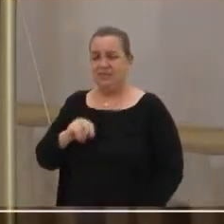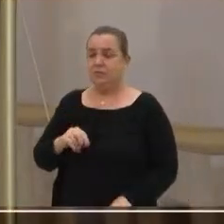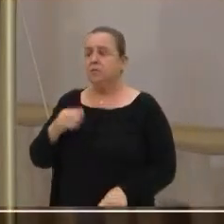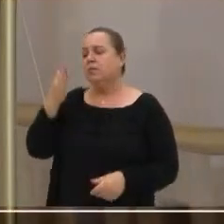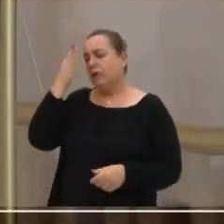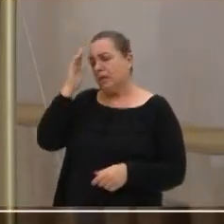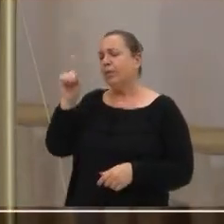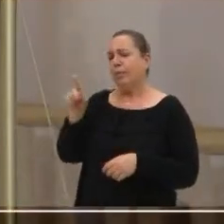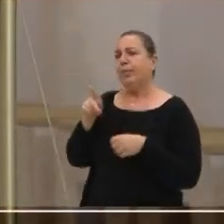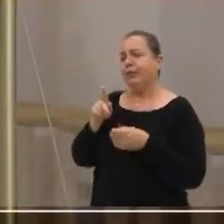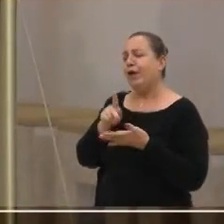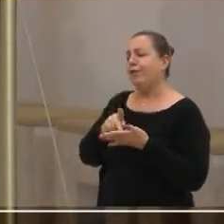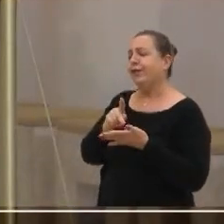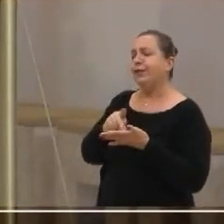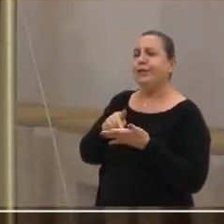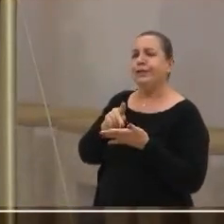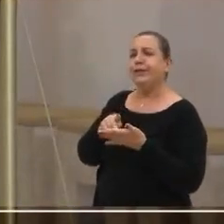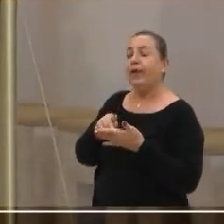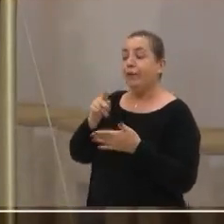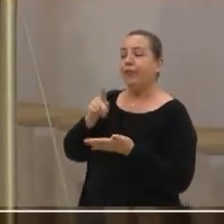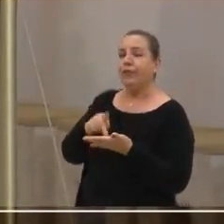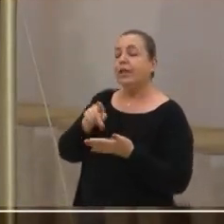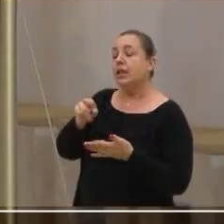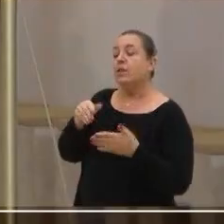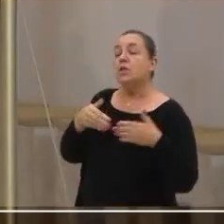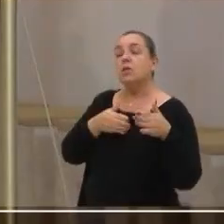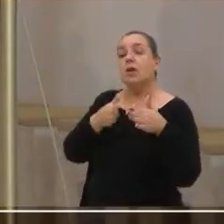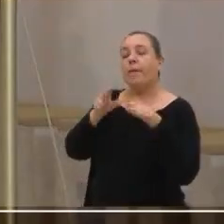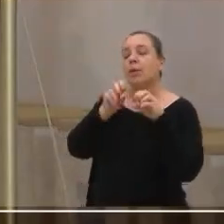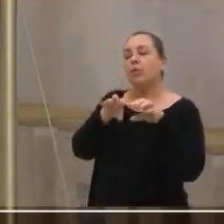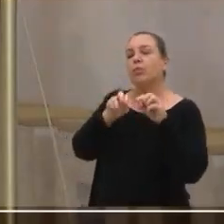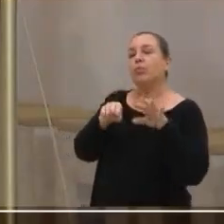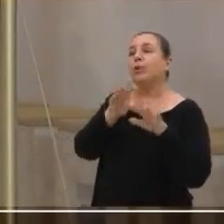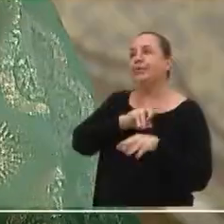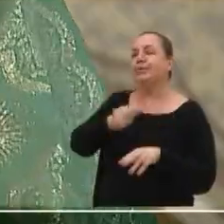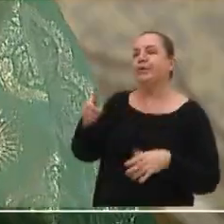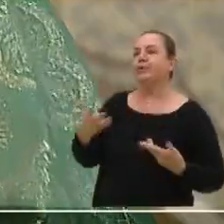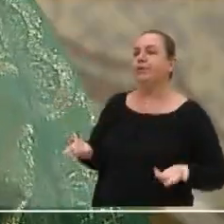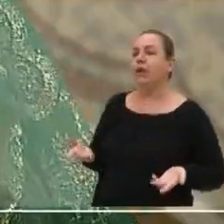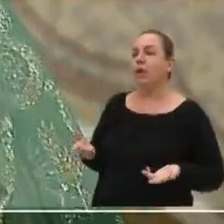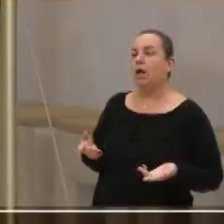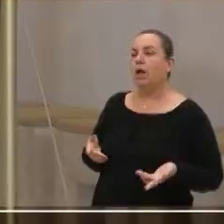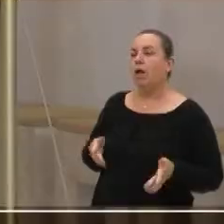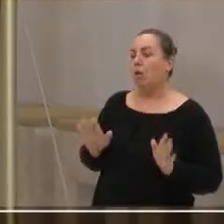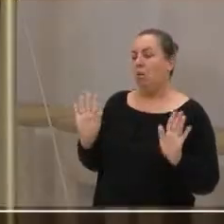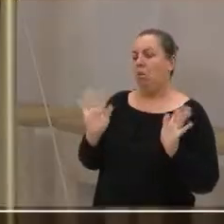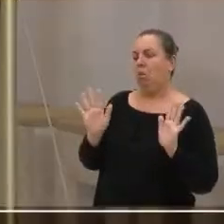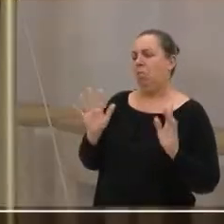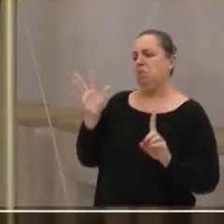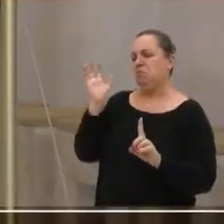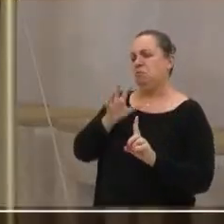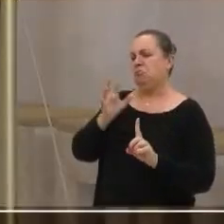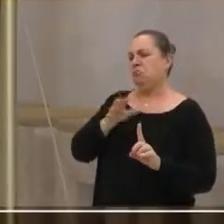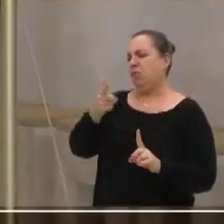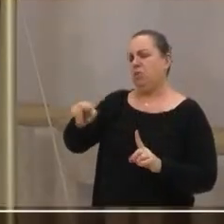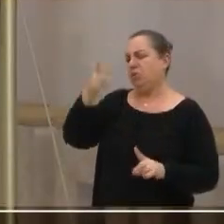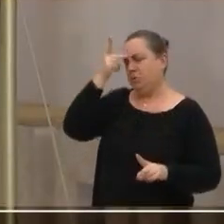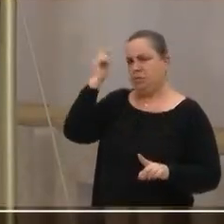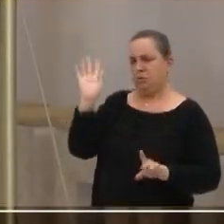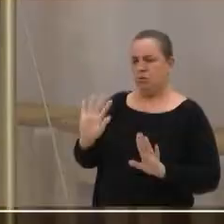sabemos que és verdadeiro e que de fato ensinas o caminho de Deus, não te deixas influenciar pelos